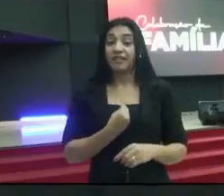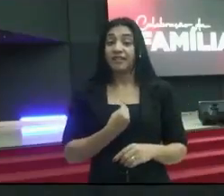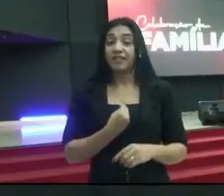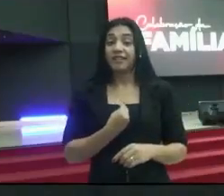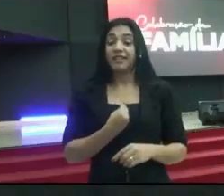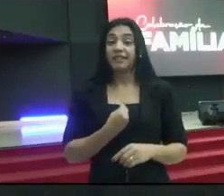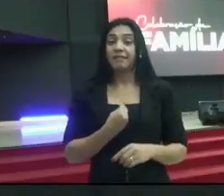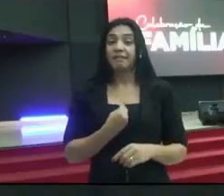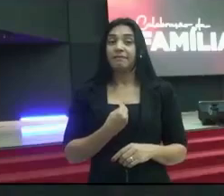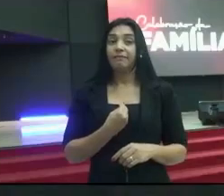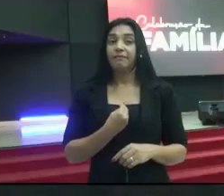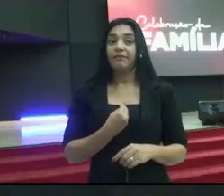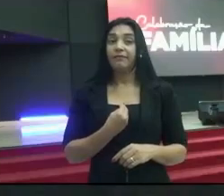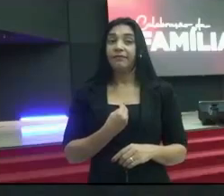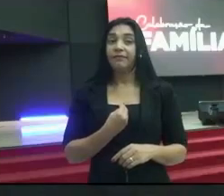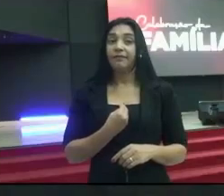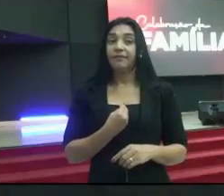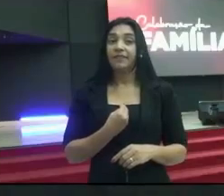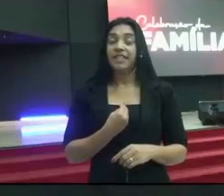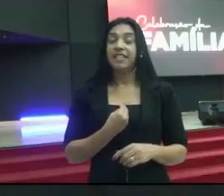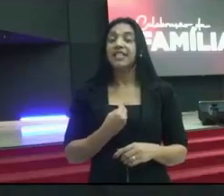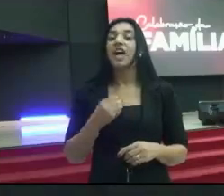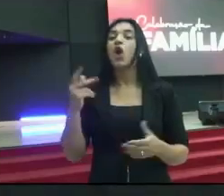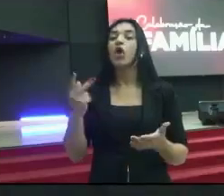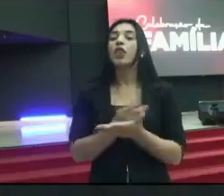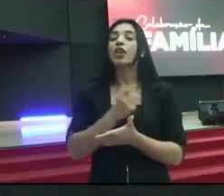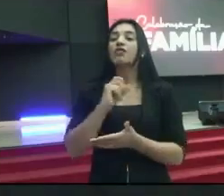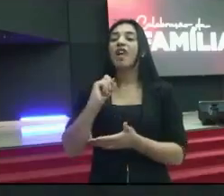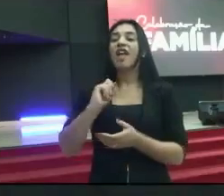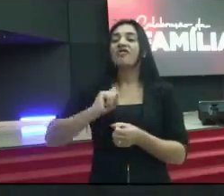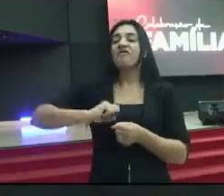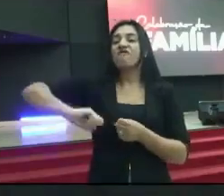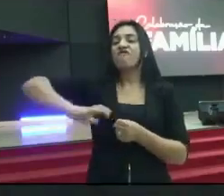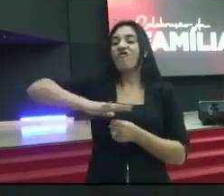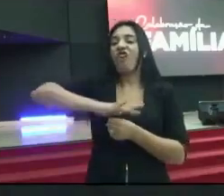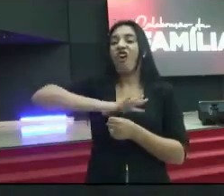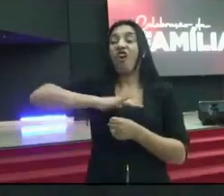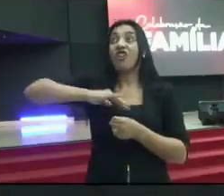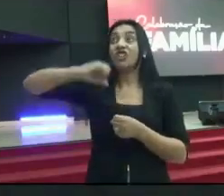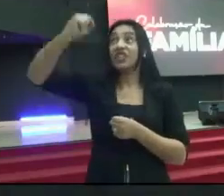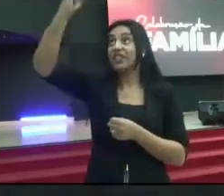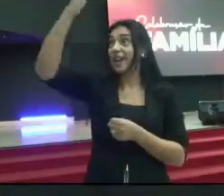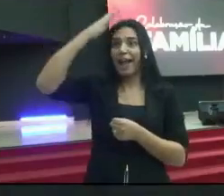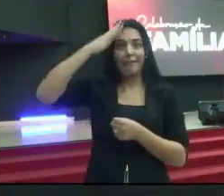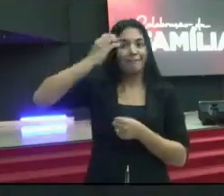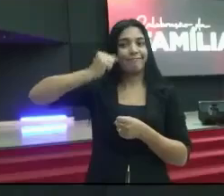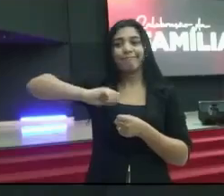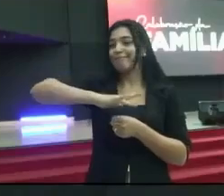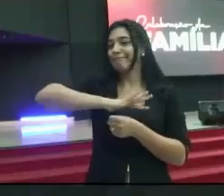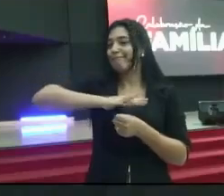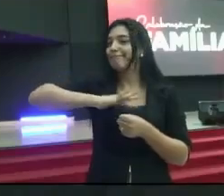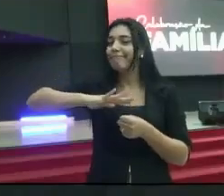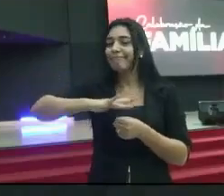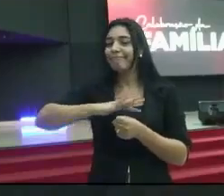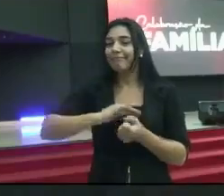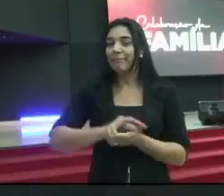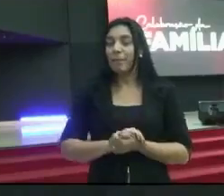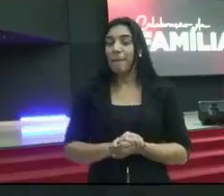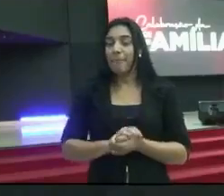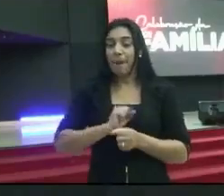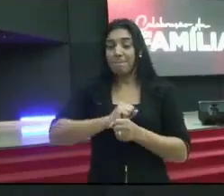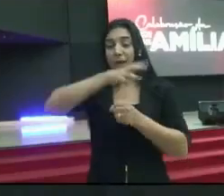são fontes transbordantes de graça. Glória a Deus. E